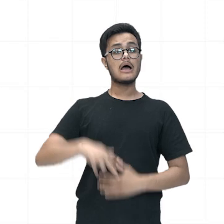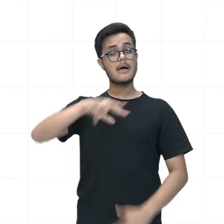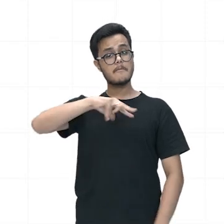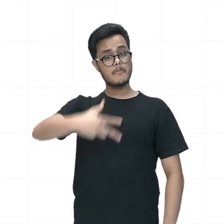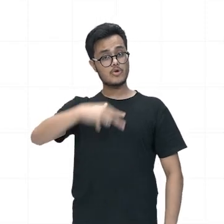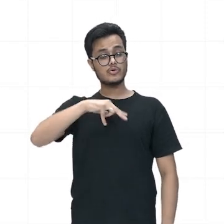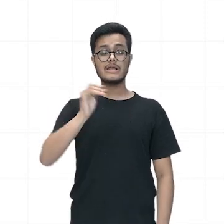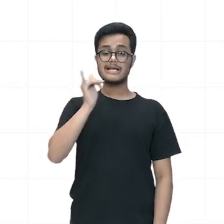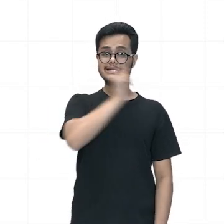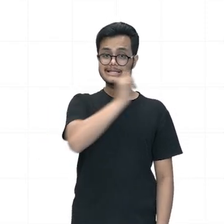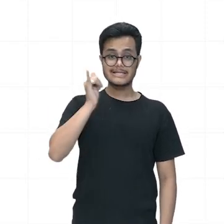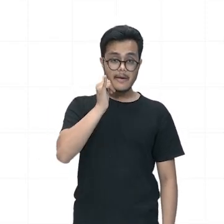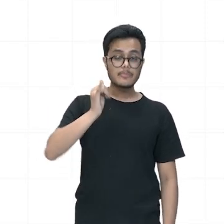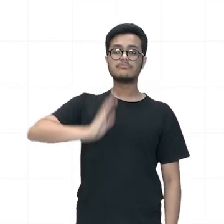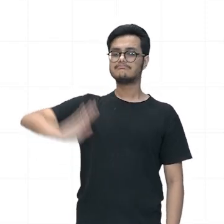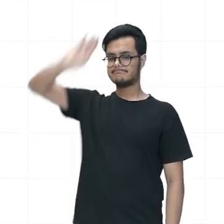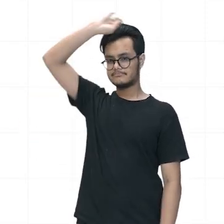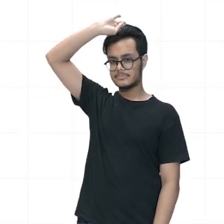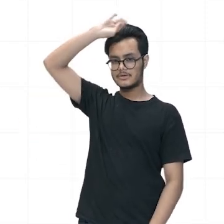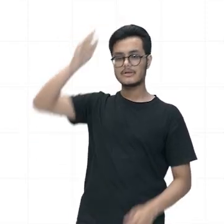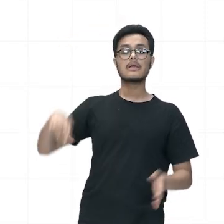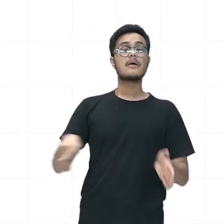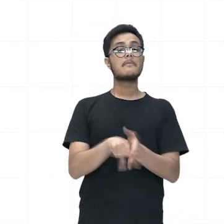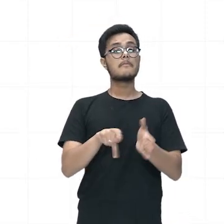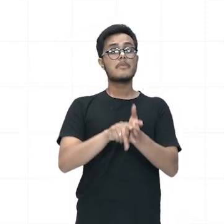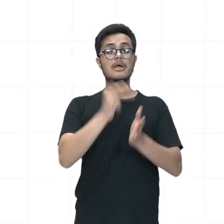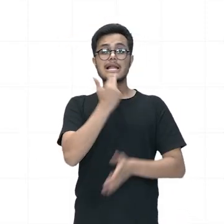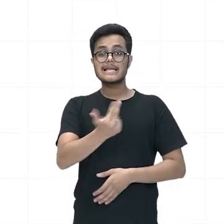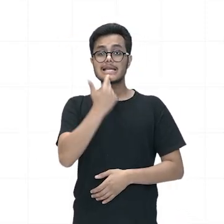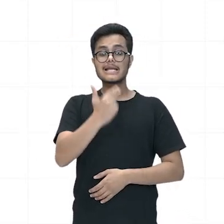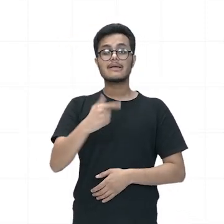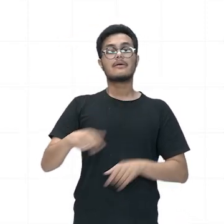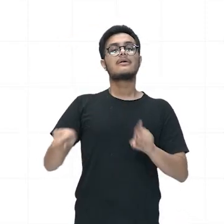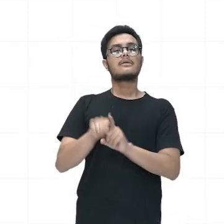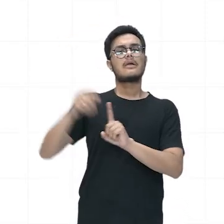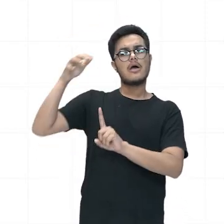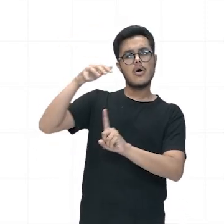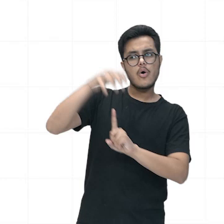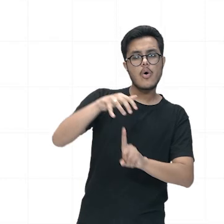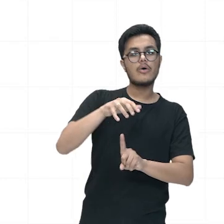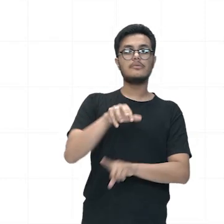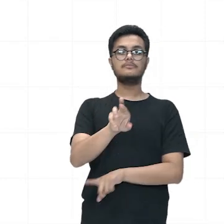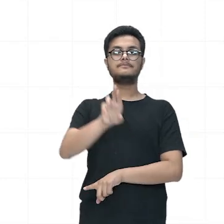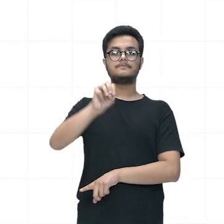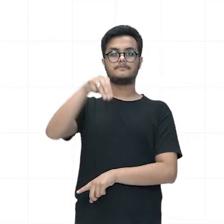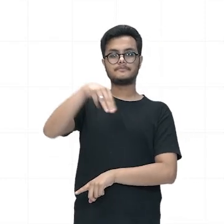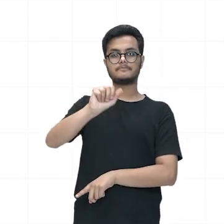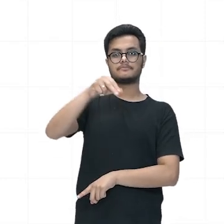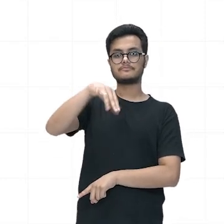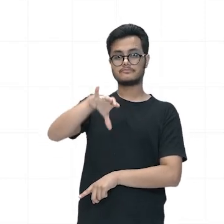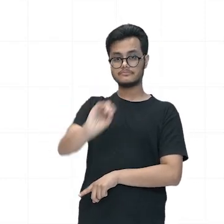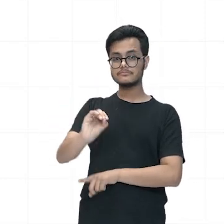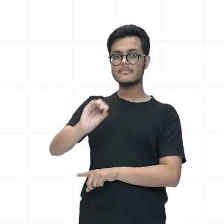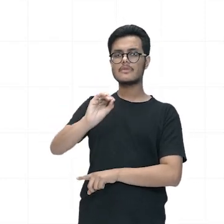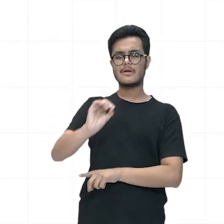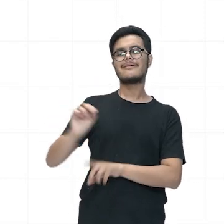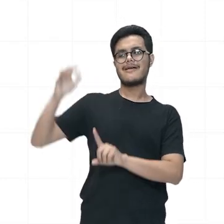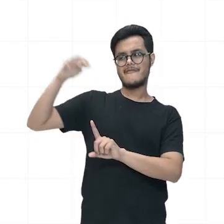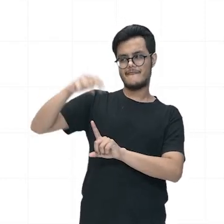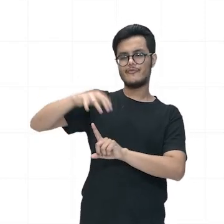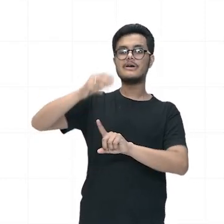Espanhol, português, italiano e romeno. Essas línguas são chamadas de línguas românicas devido à